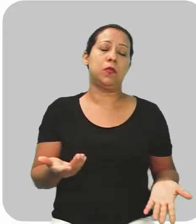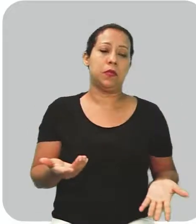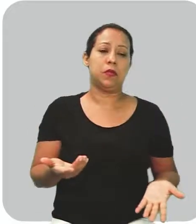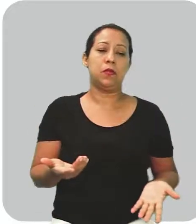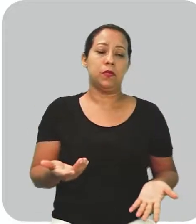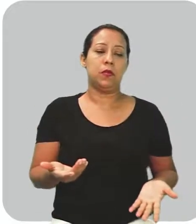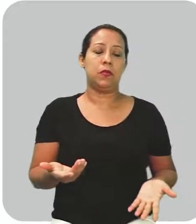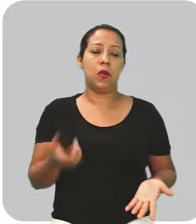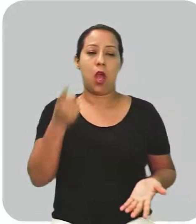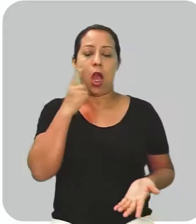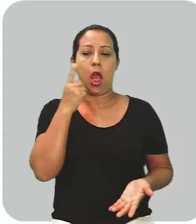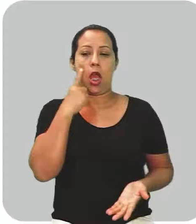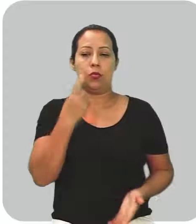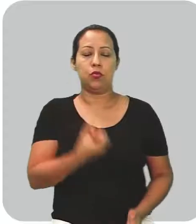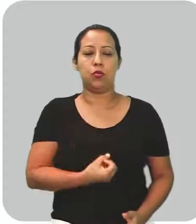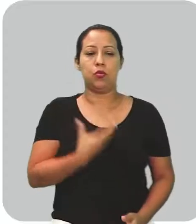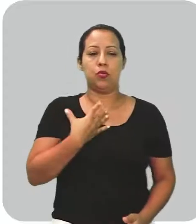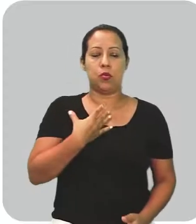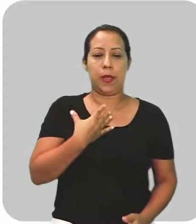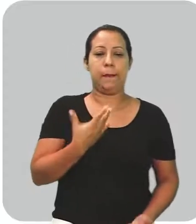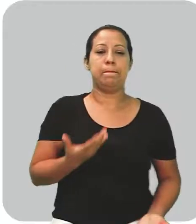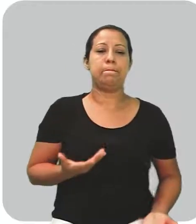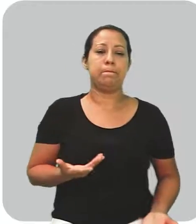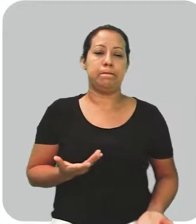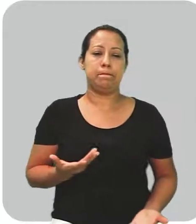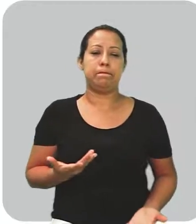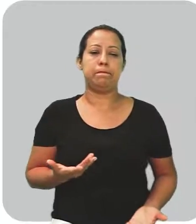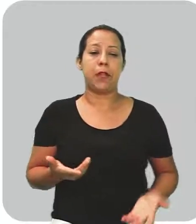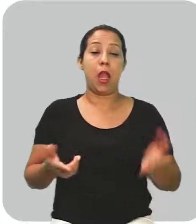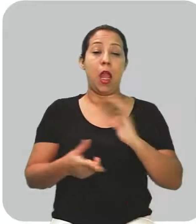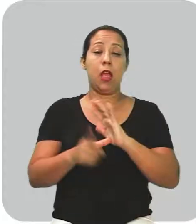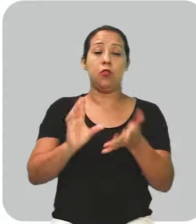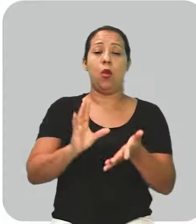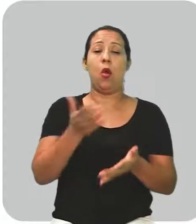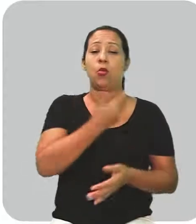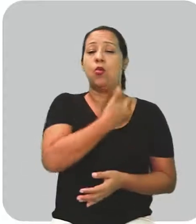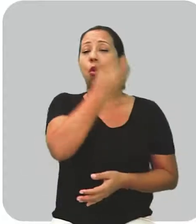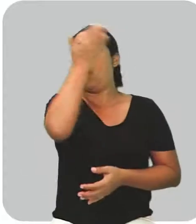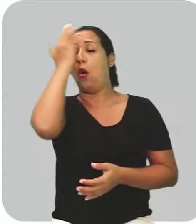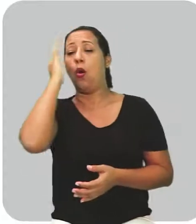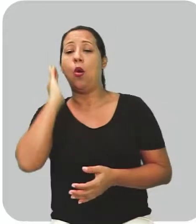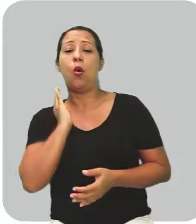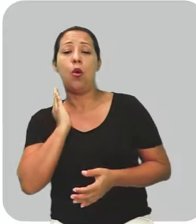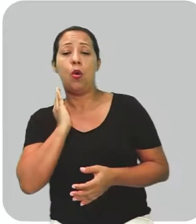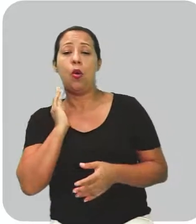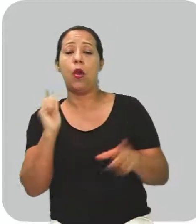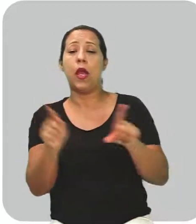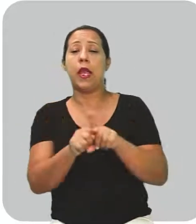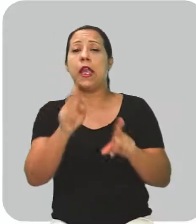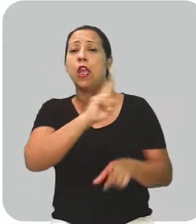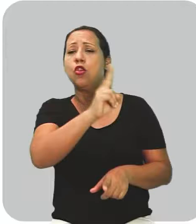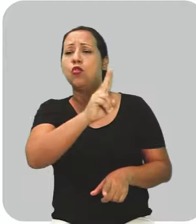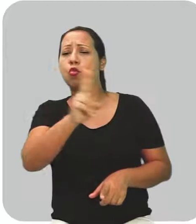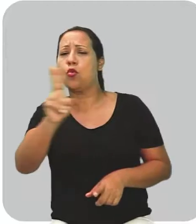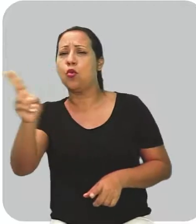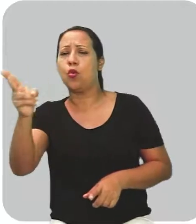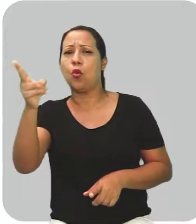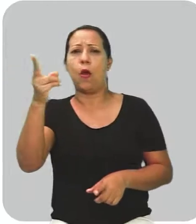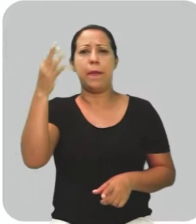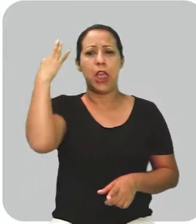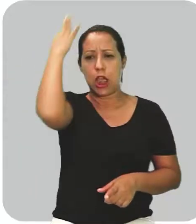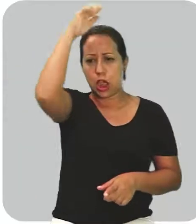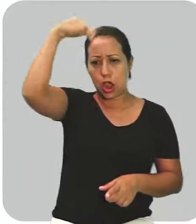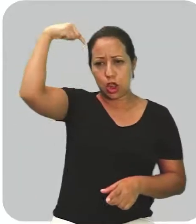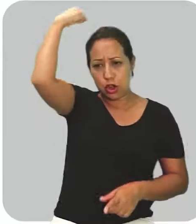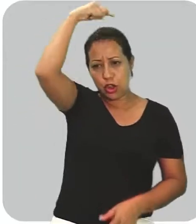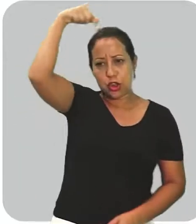das expressões dos termos Nossa Senhora e nomes de santas, tá? Não